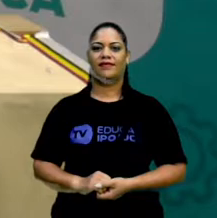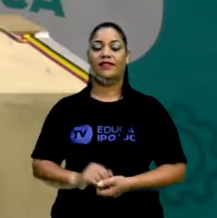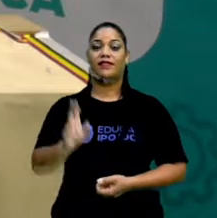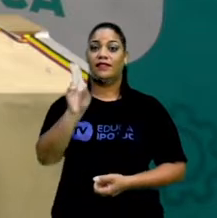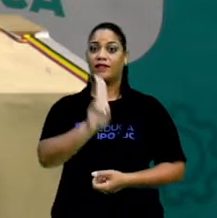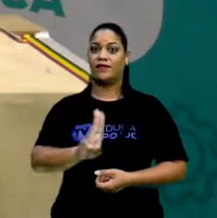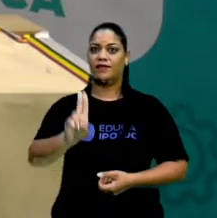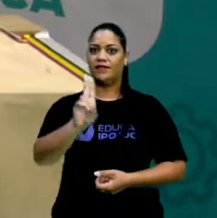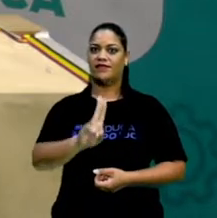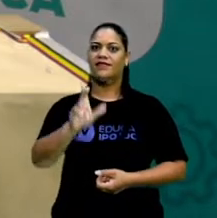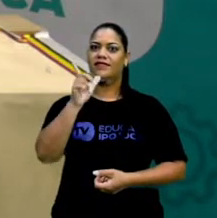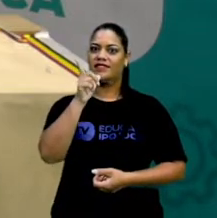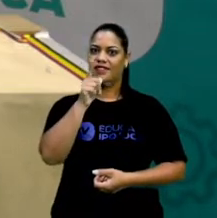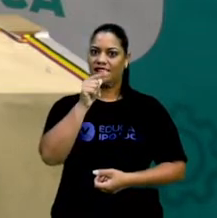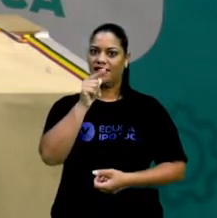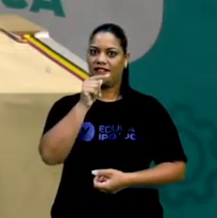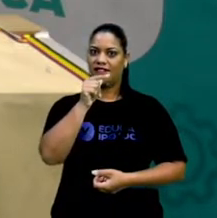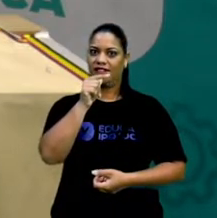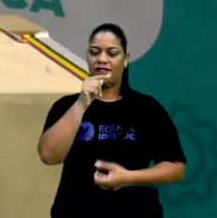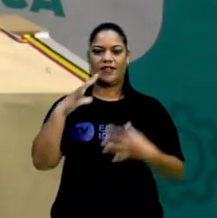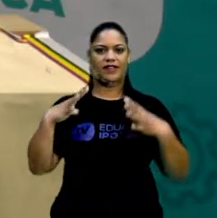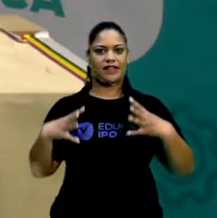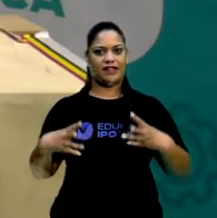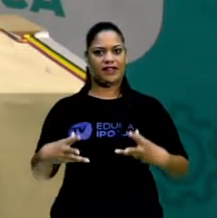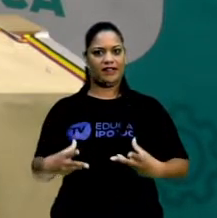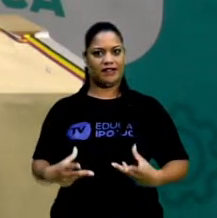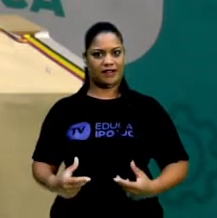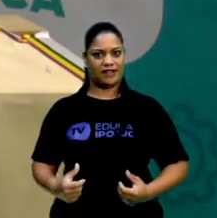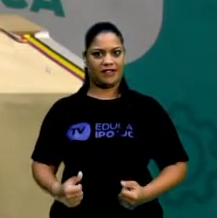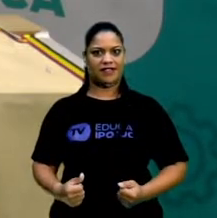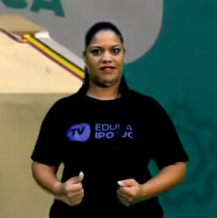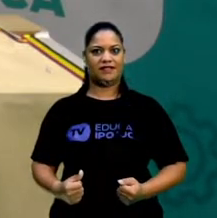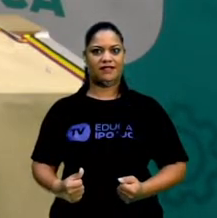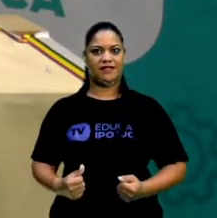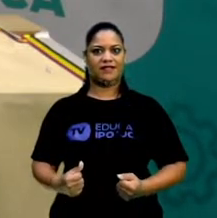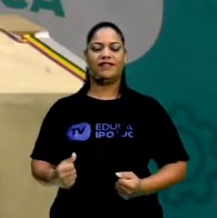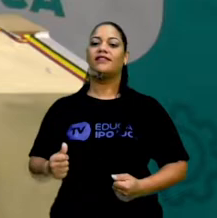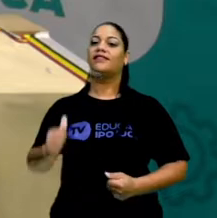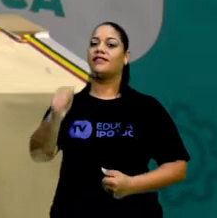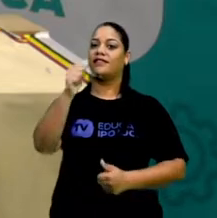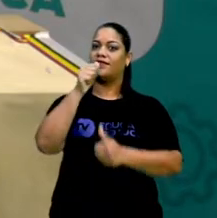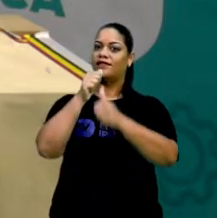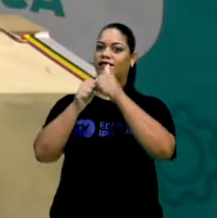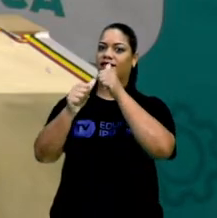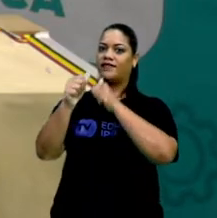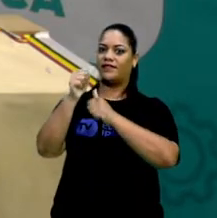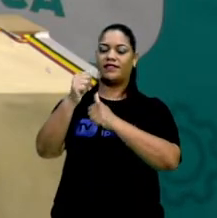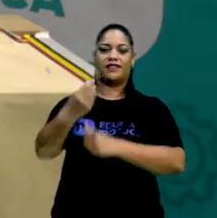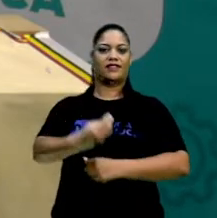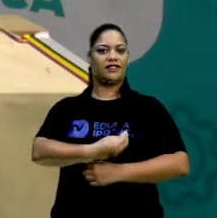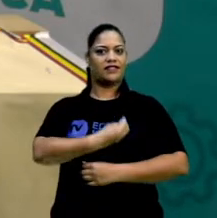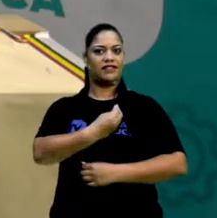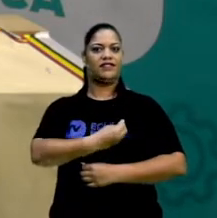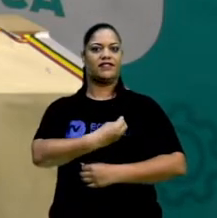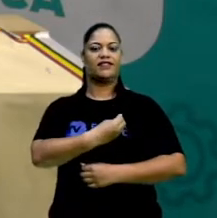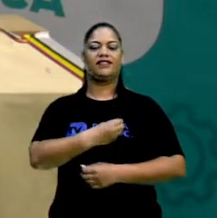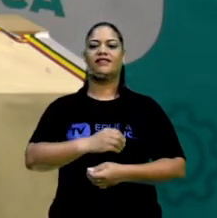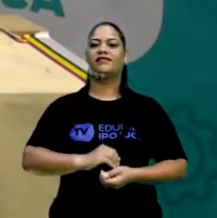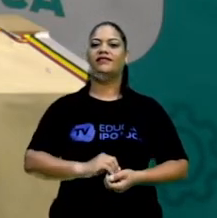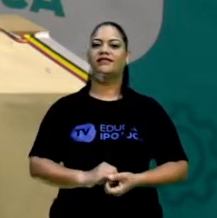Usamos a água potável para nossa higiene, para beber e sobreviver.